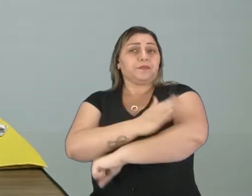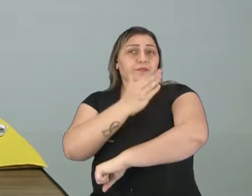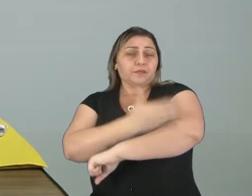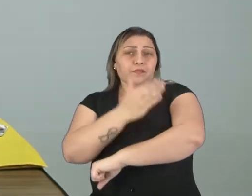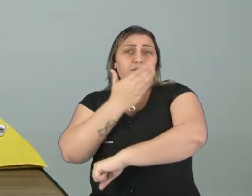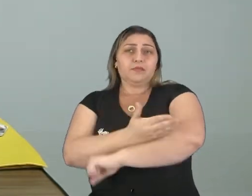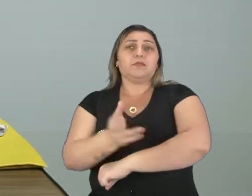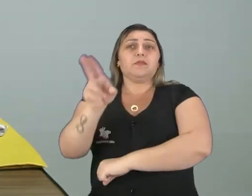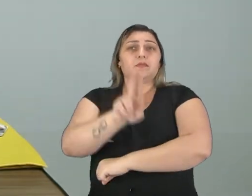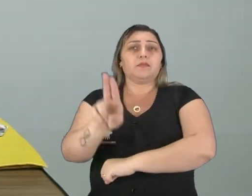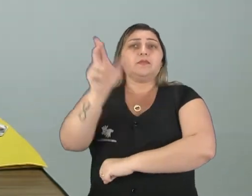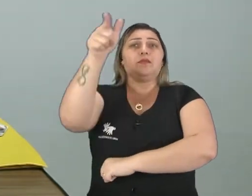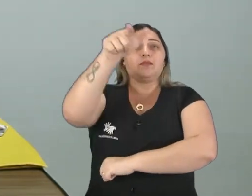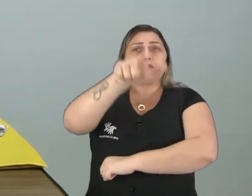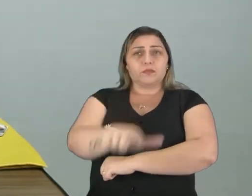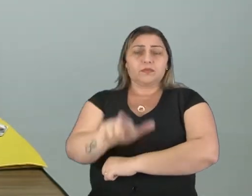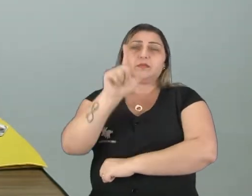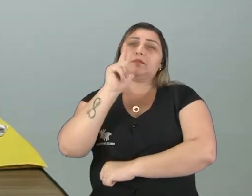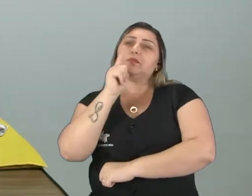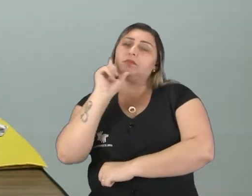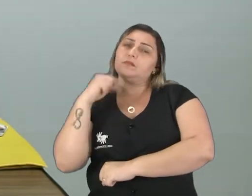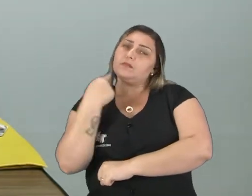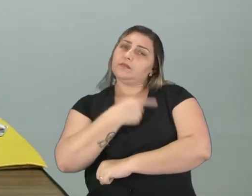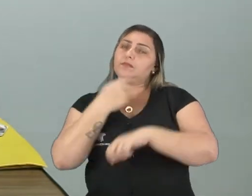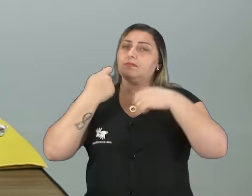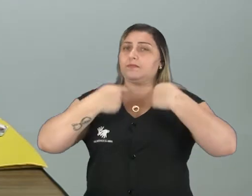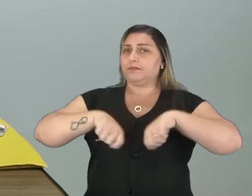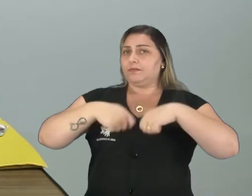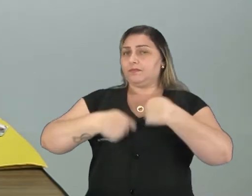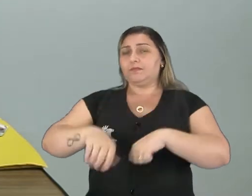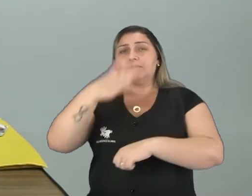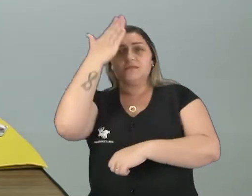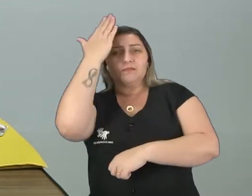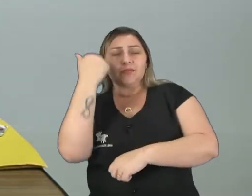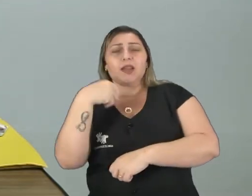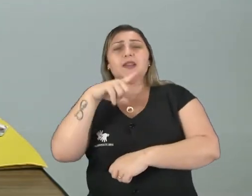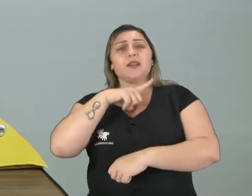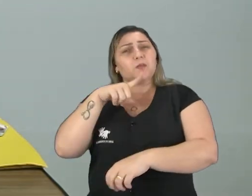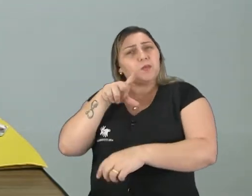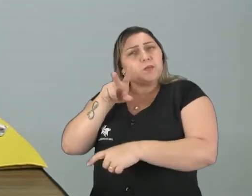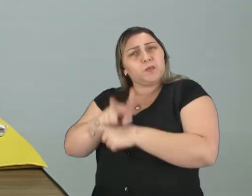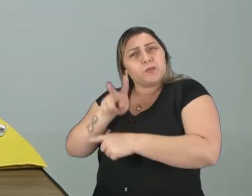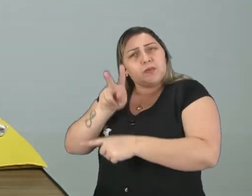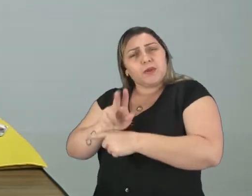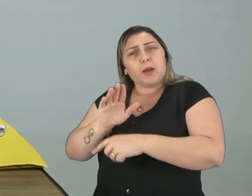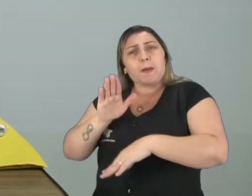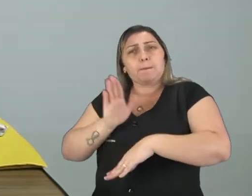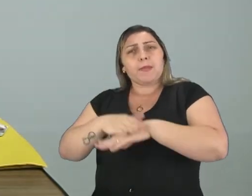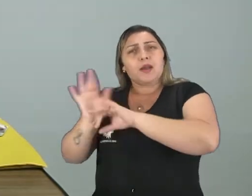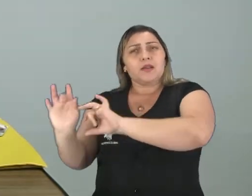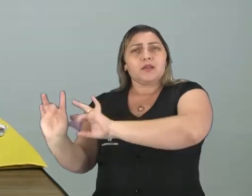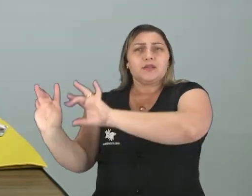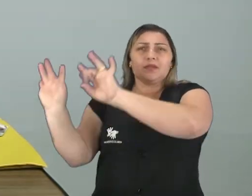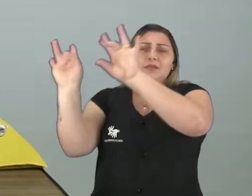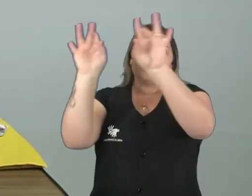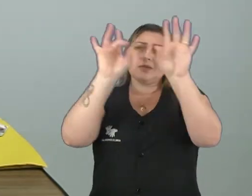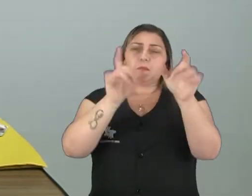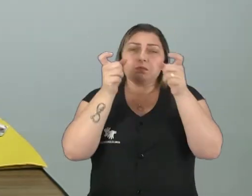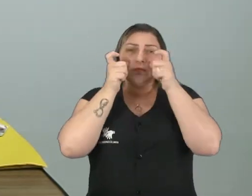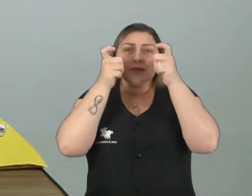de reutilização da água que nós precisamos ter um cuidado mais especial, ficar